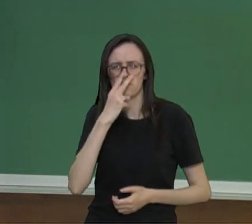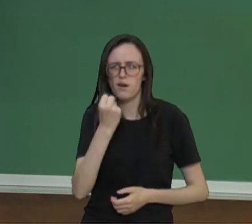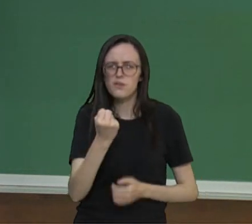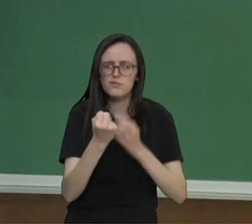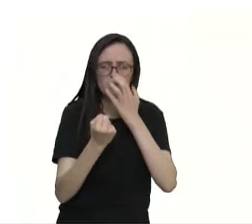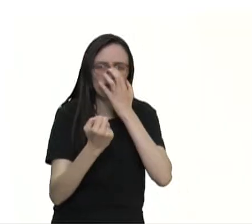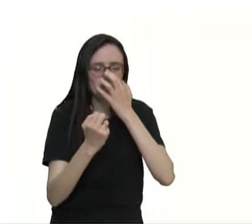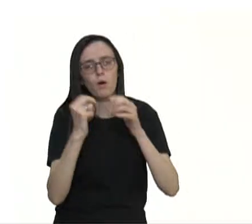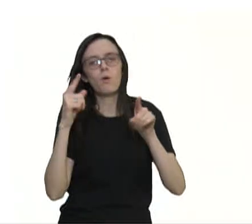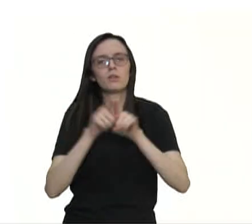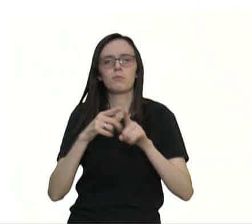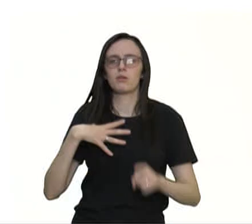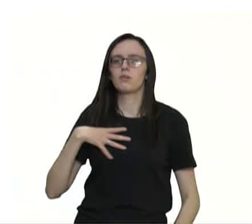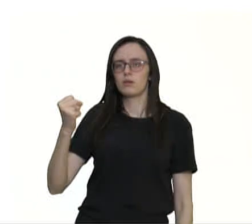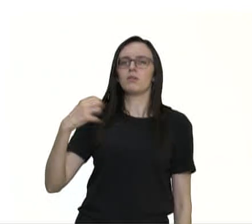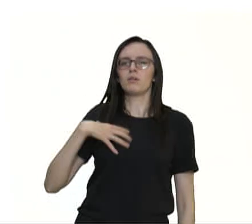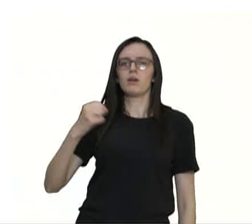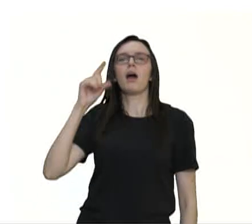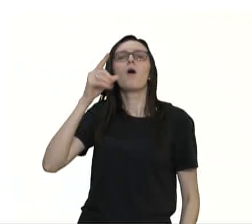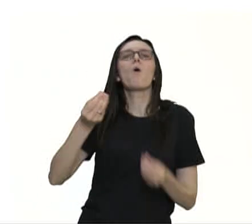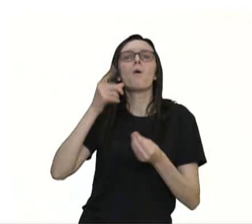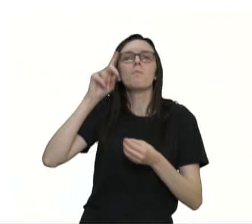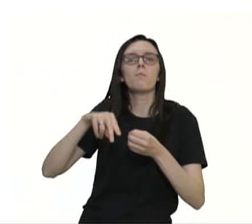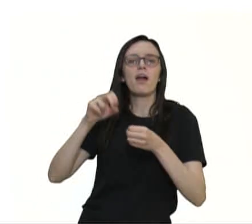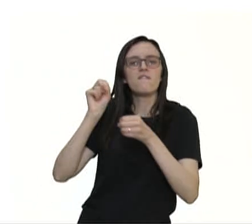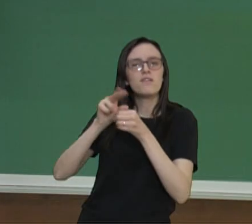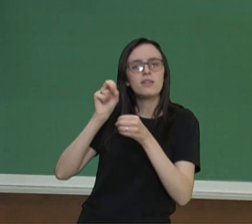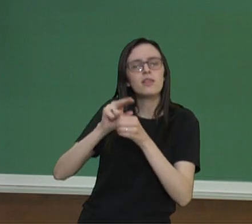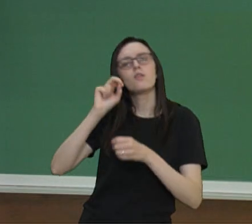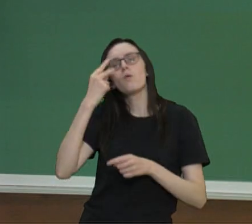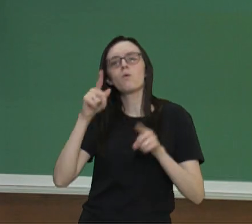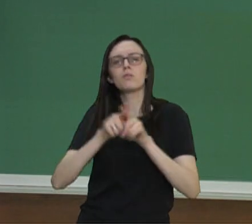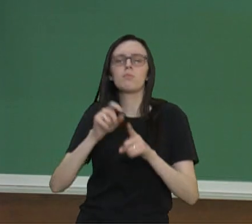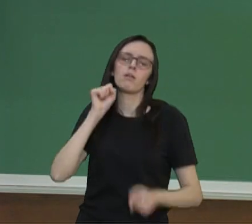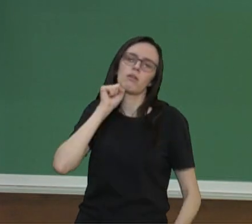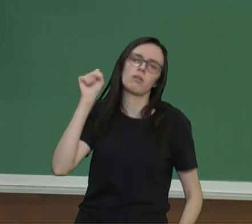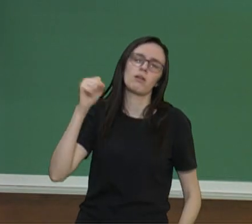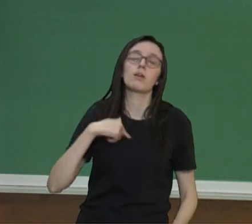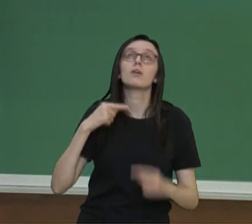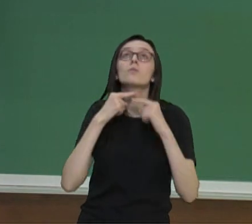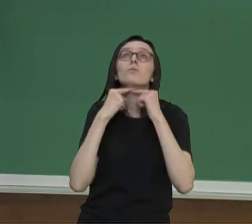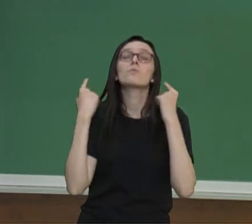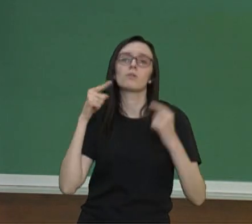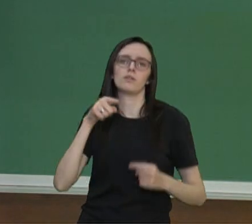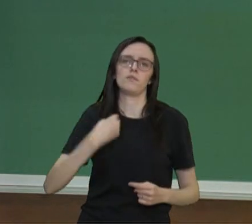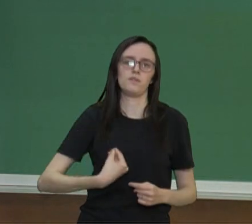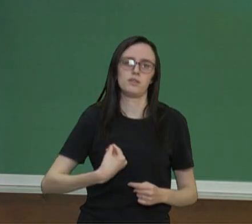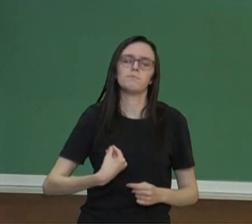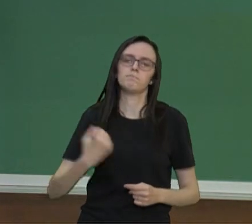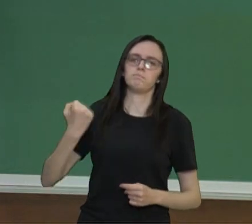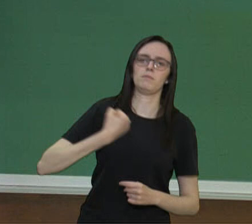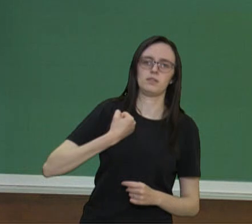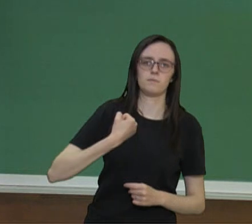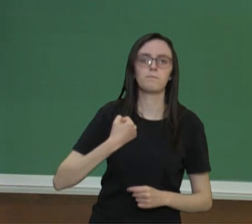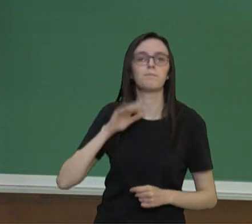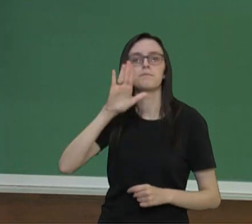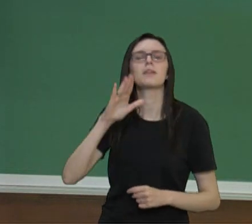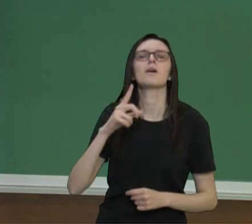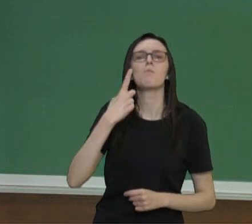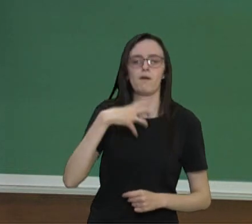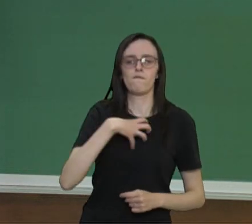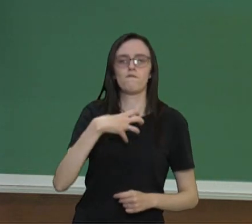isso. Ou o suicídio por envenenamento ou enforcamento. Não aguento mais essa vida. Então, uma das formas de